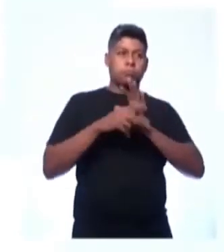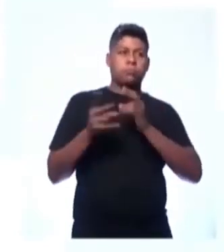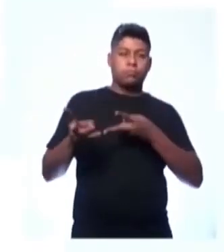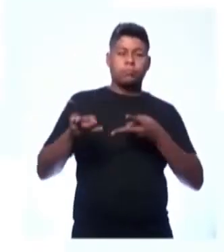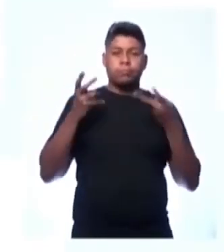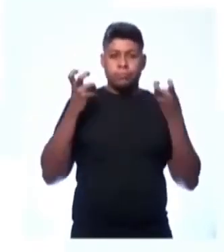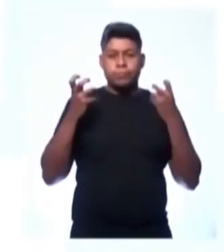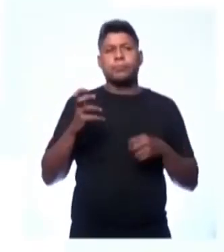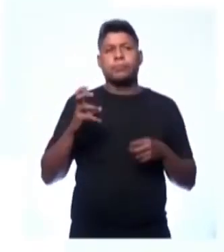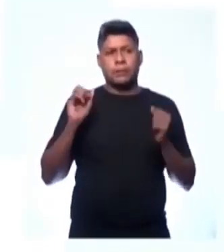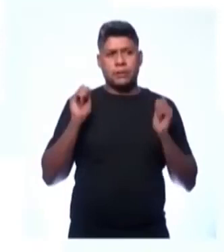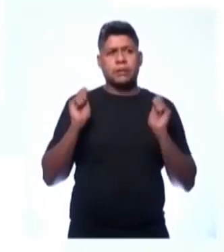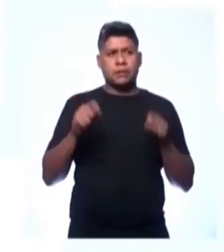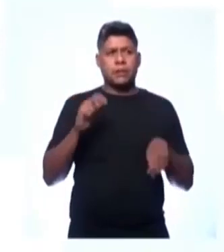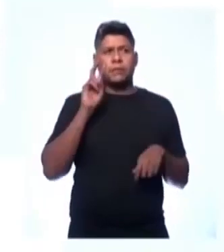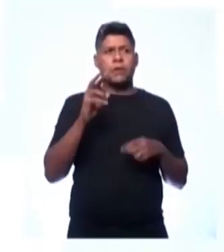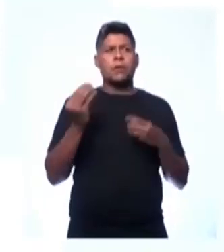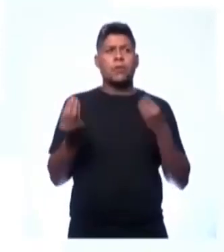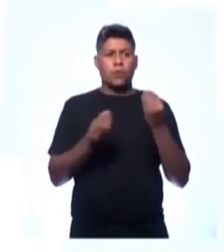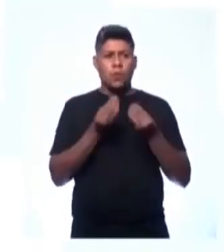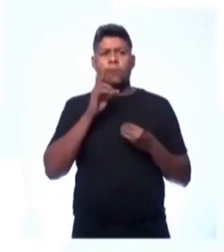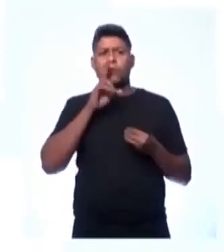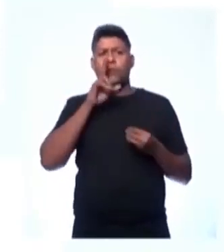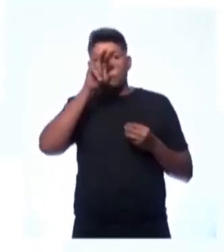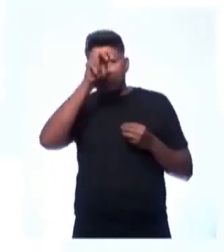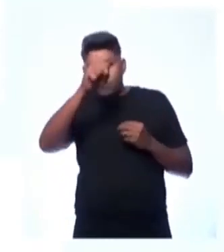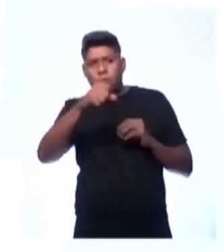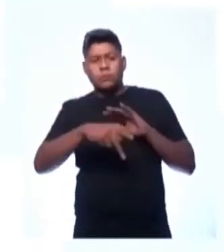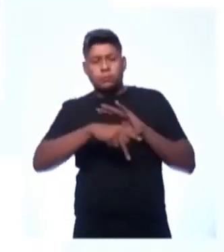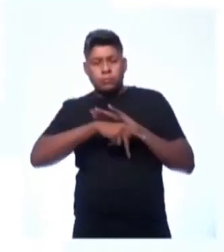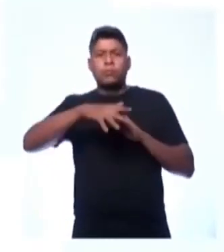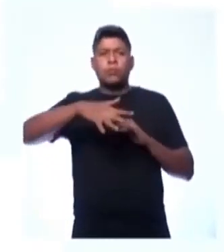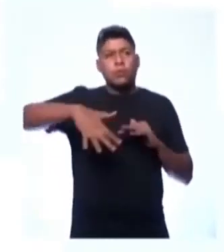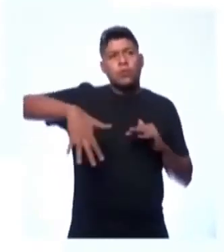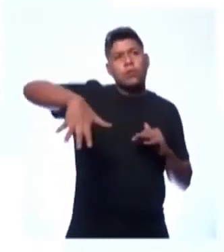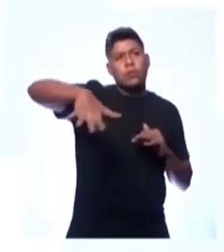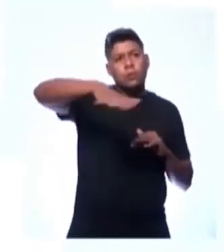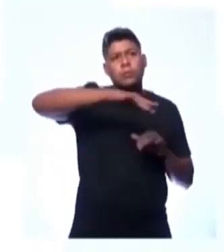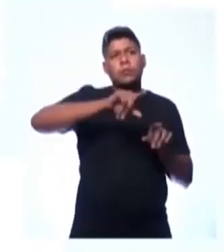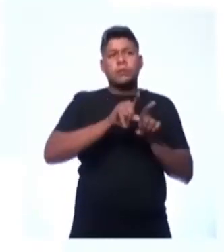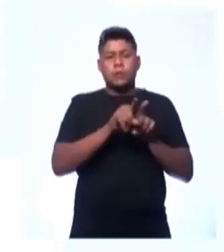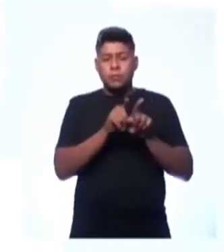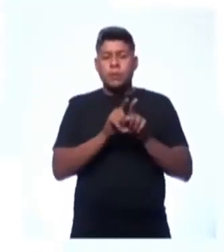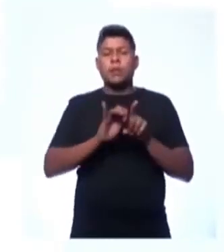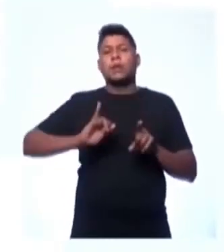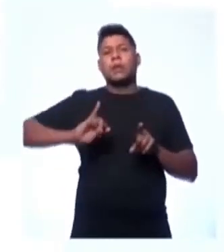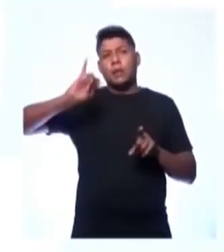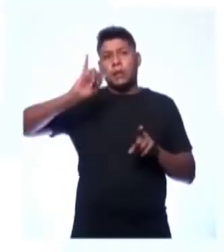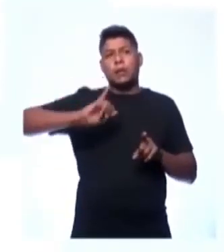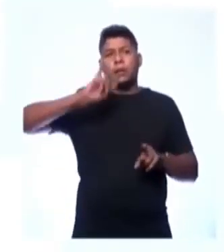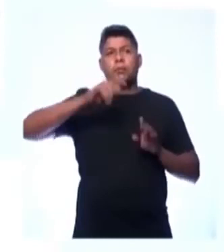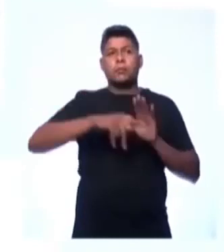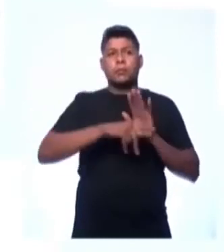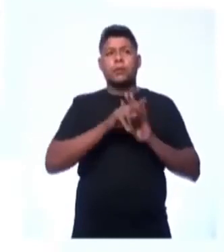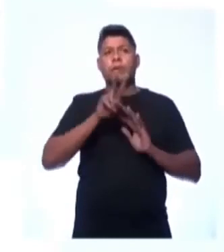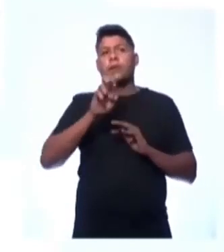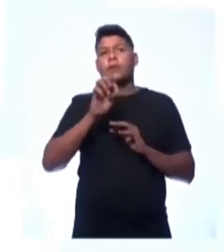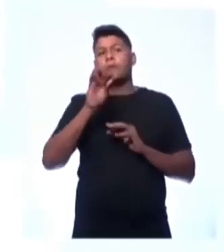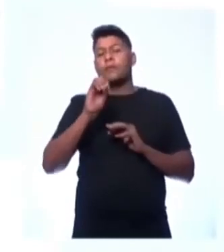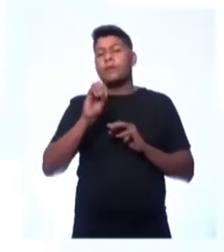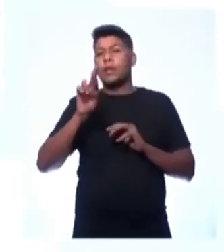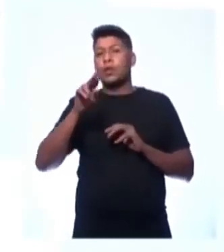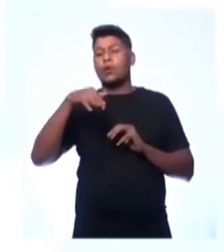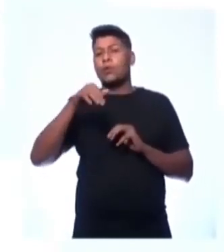Giba? Bacana, não, dá para ver bem como é que é a questão da força com relação ao campo e com relação à corrente, né? que Representando atravessa lá, né, o Inspira. vetor campo magnético